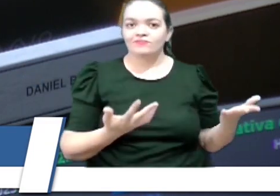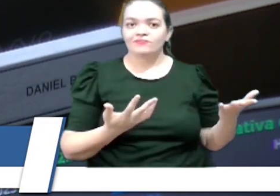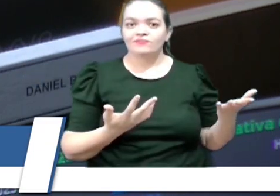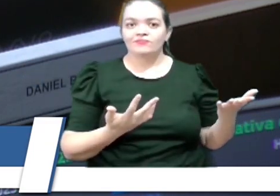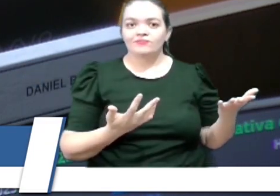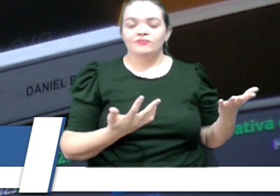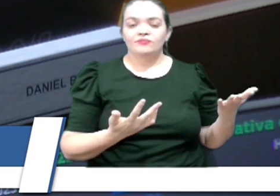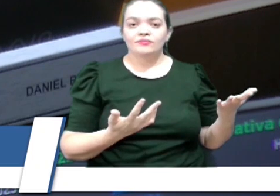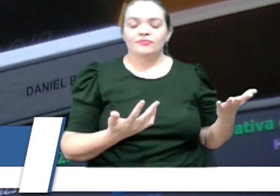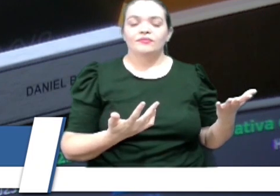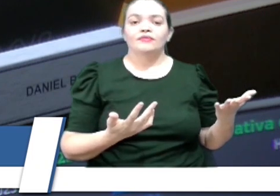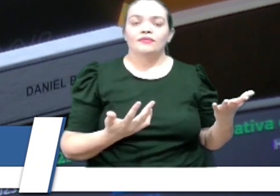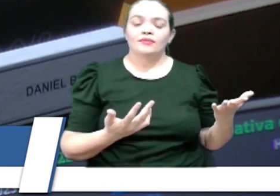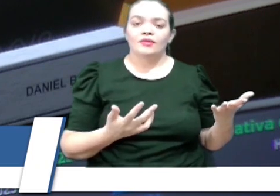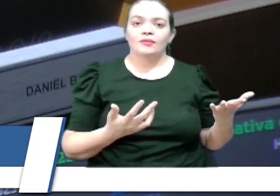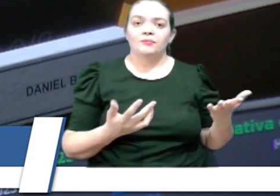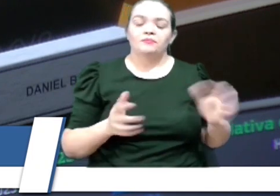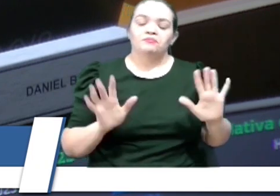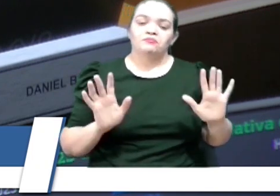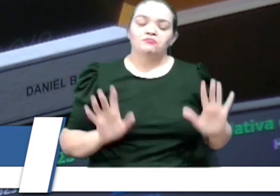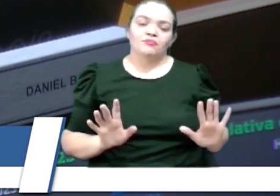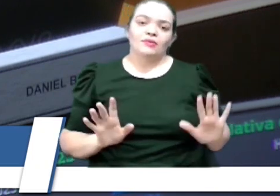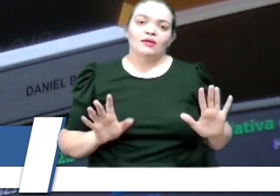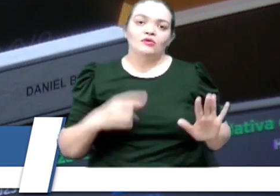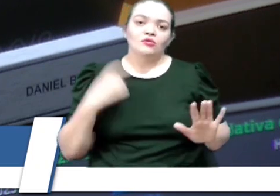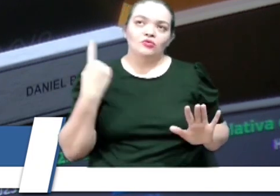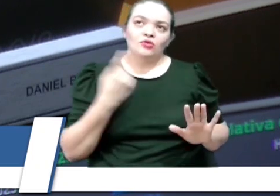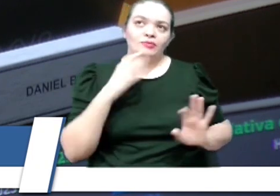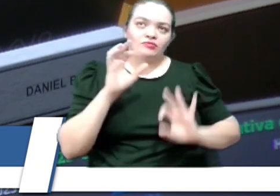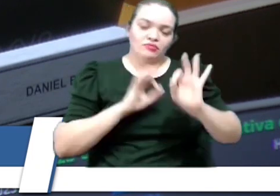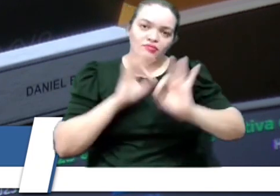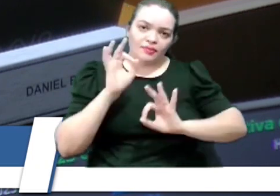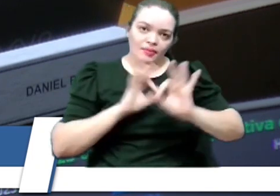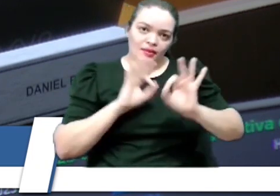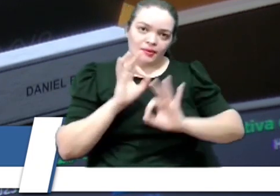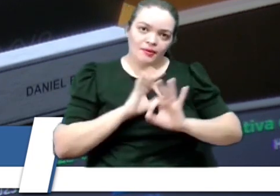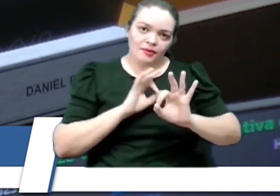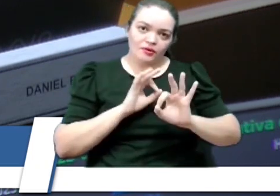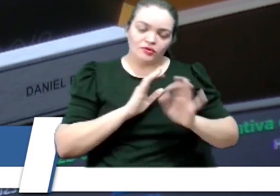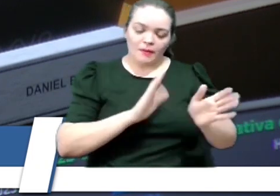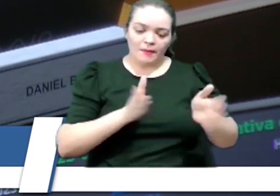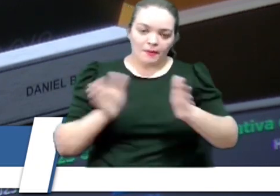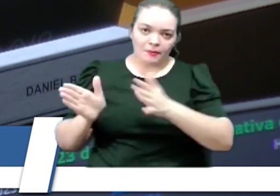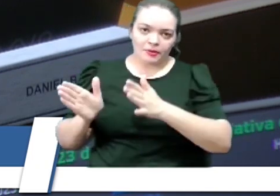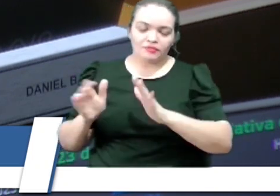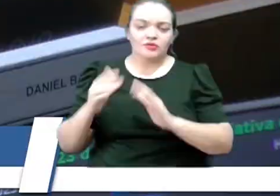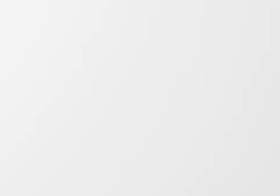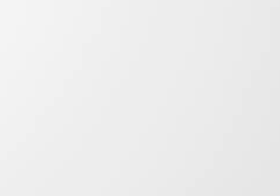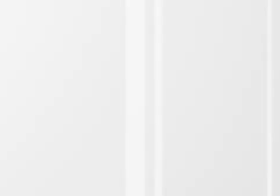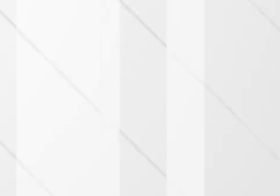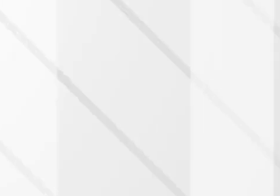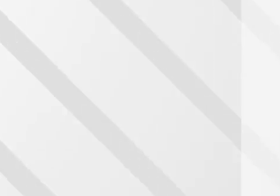é meramente para a gente organizar a tramitação aqui da Câmara. Obrigado, presidente.